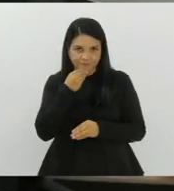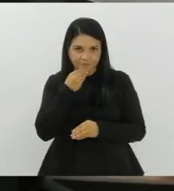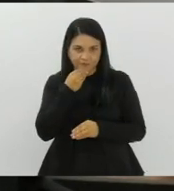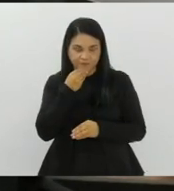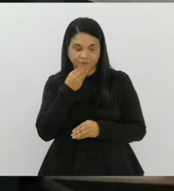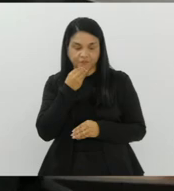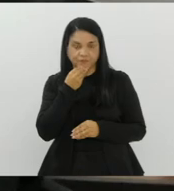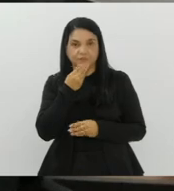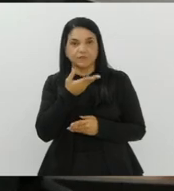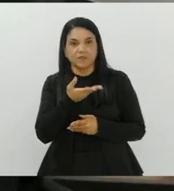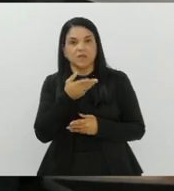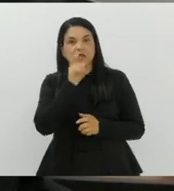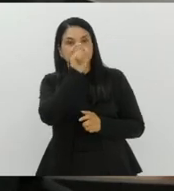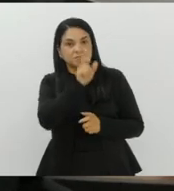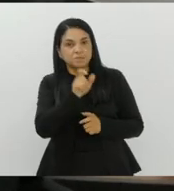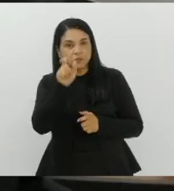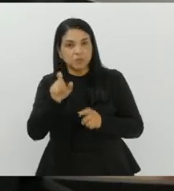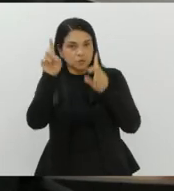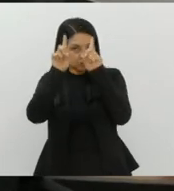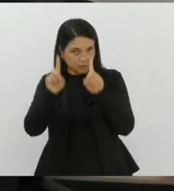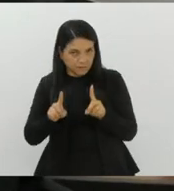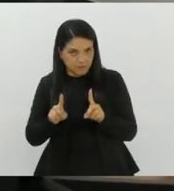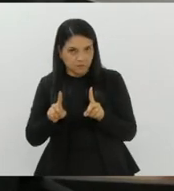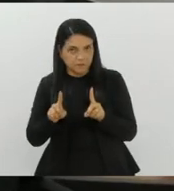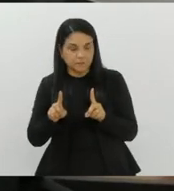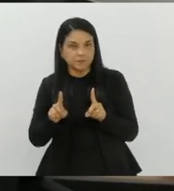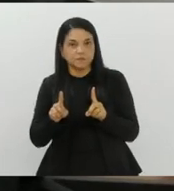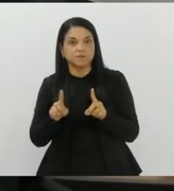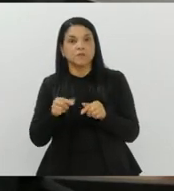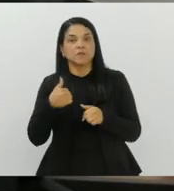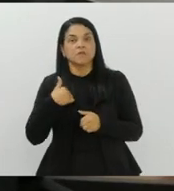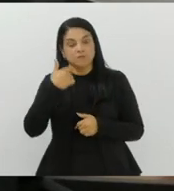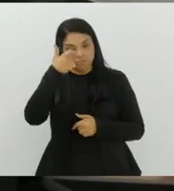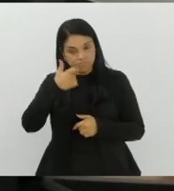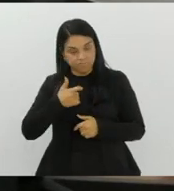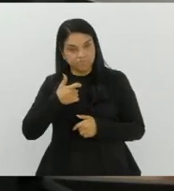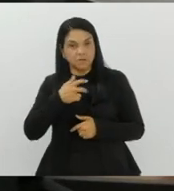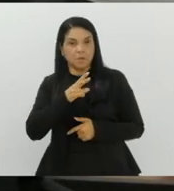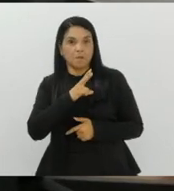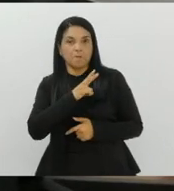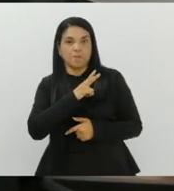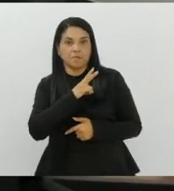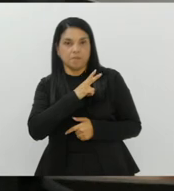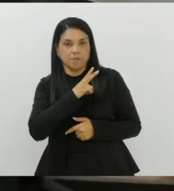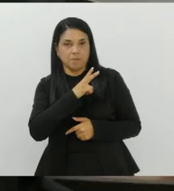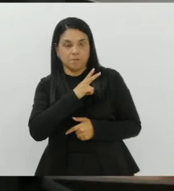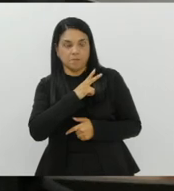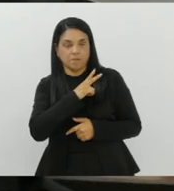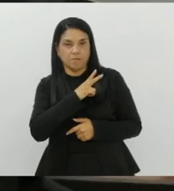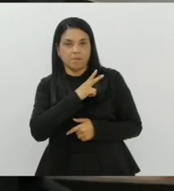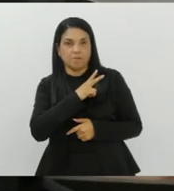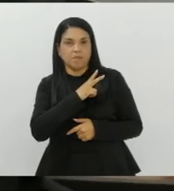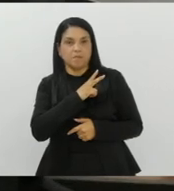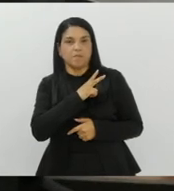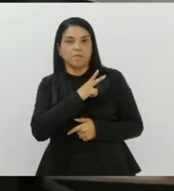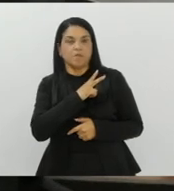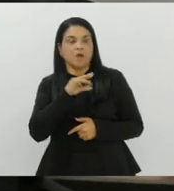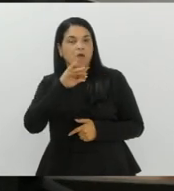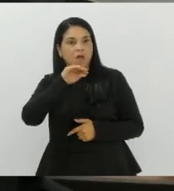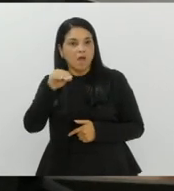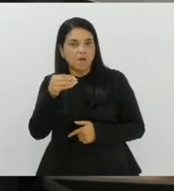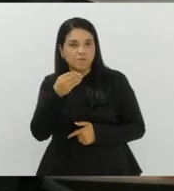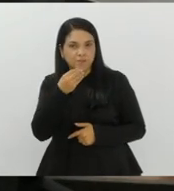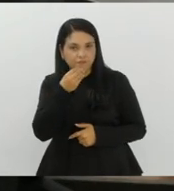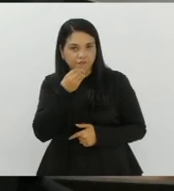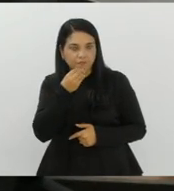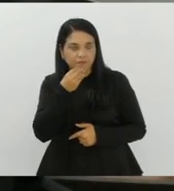respeito, em relação às pessoas com deficiência. E, no meu caso em particular, eu também aproveito o ensejo